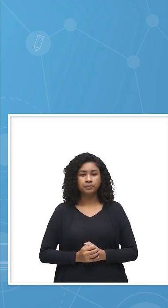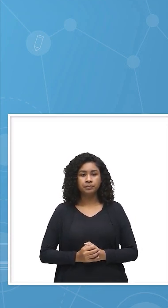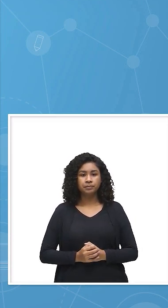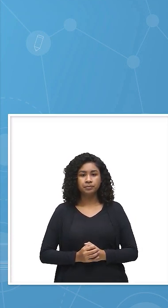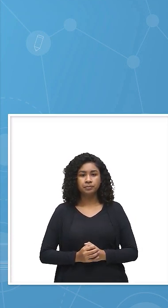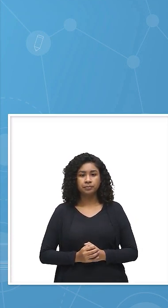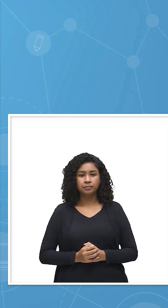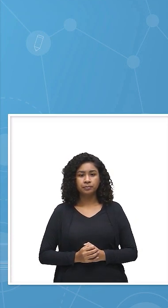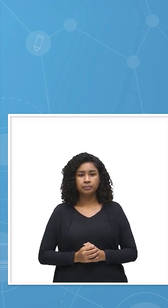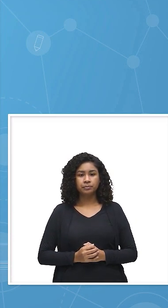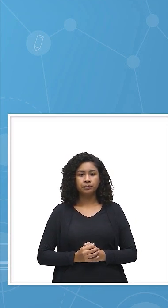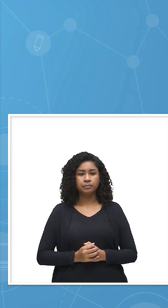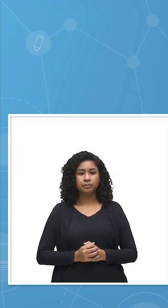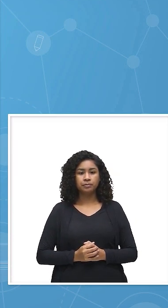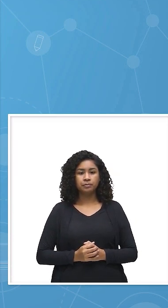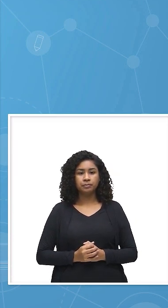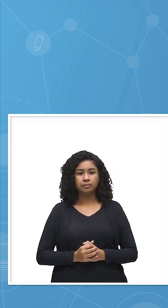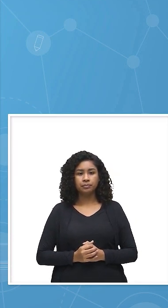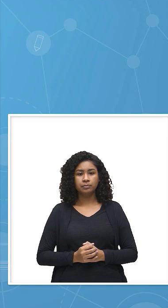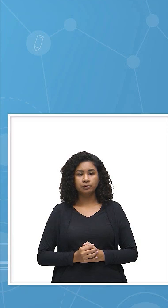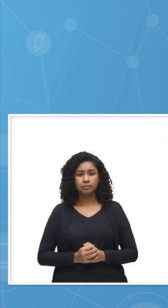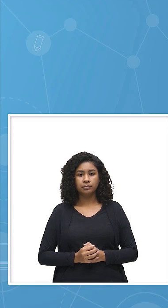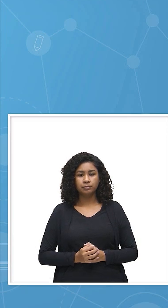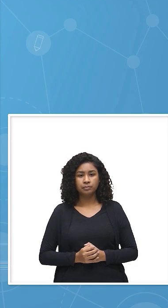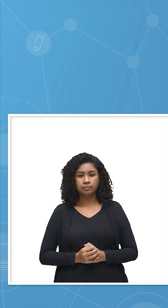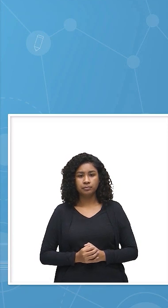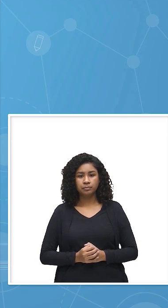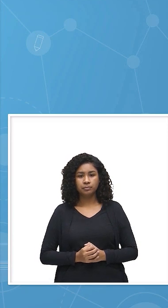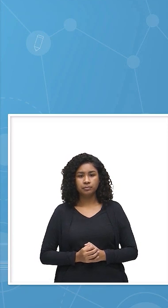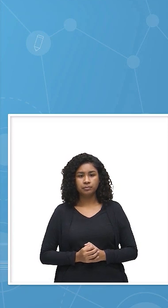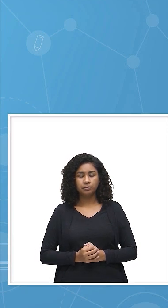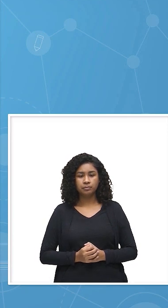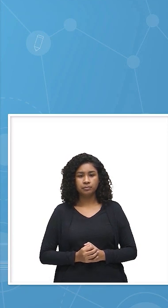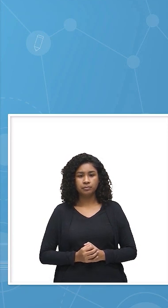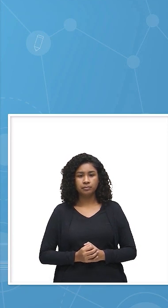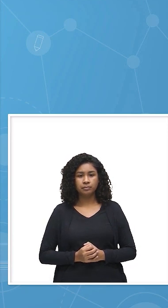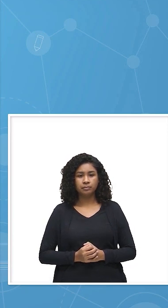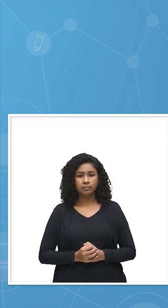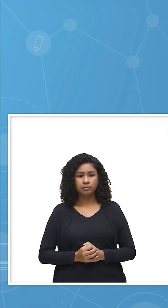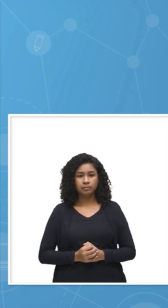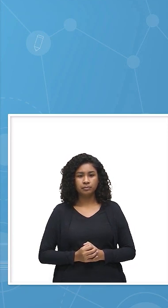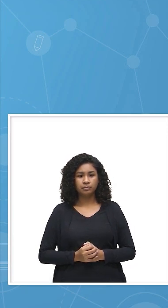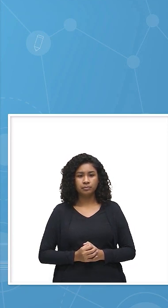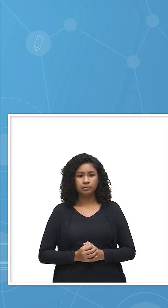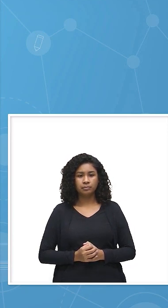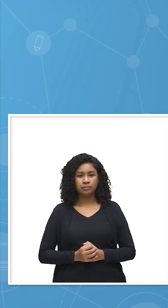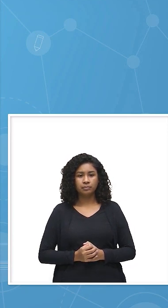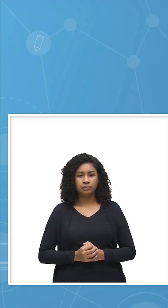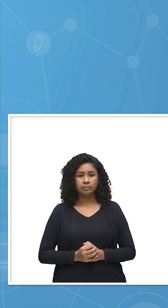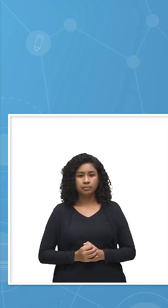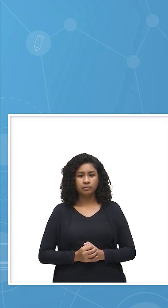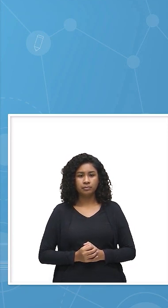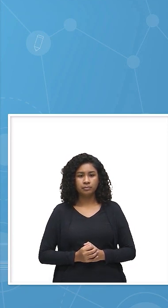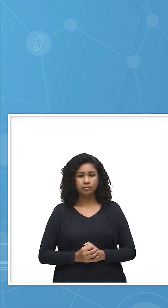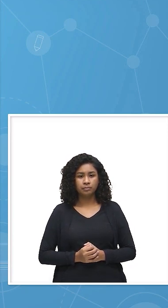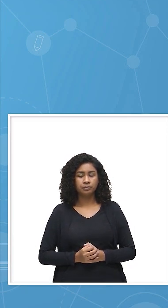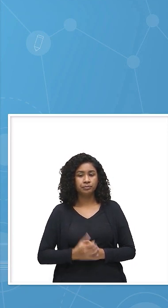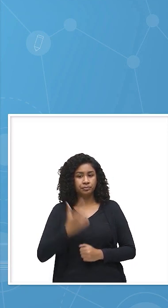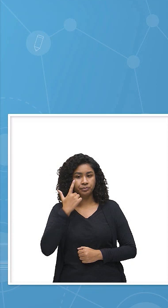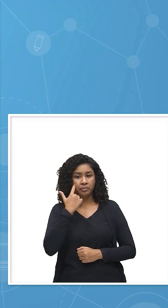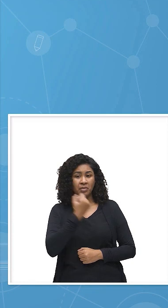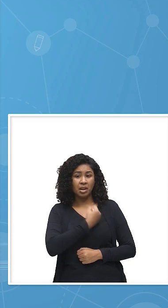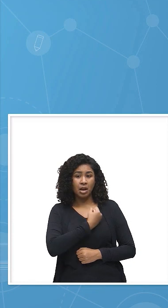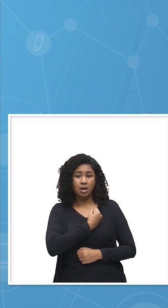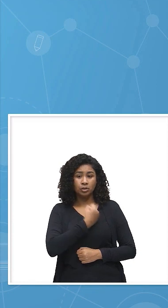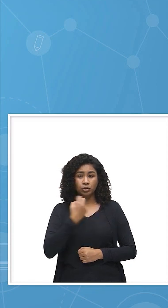alternativa correta, né? Deixa eu ver aqui que eu passei demais, né? A 2 não vai ser correta, então